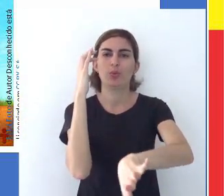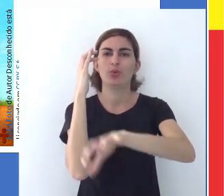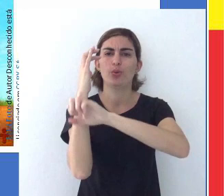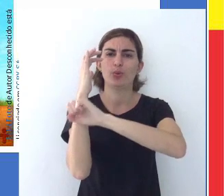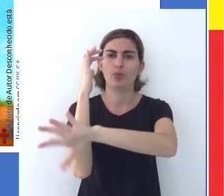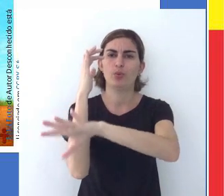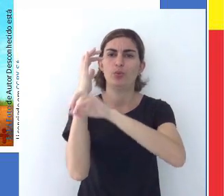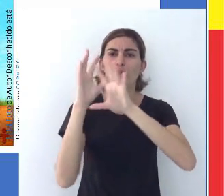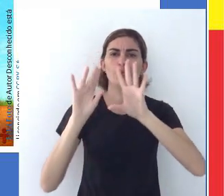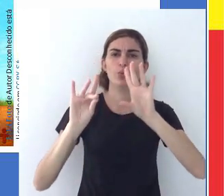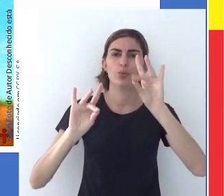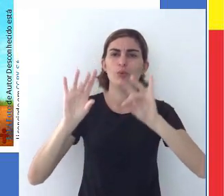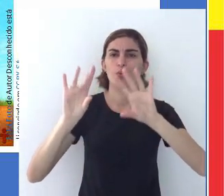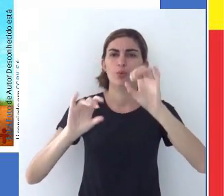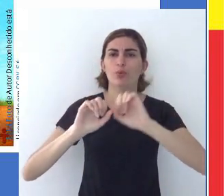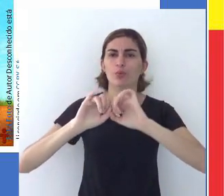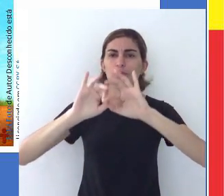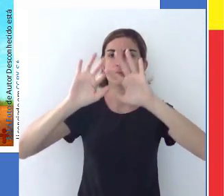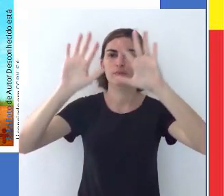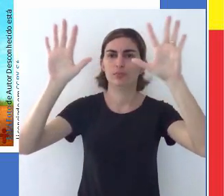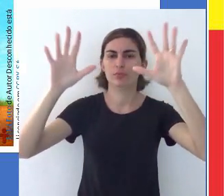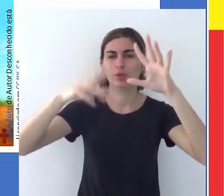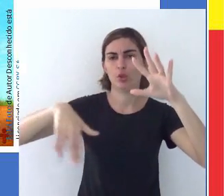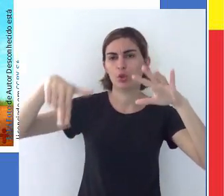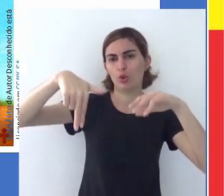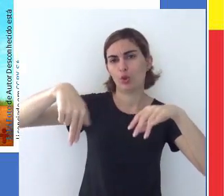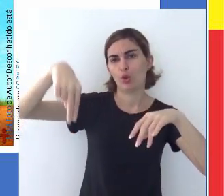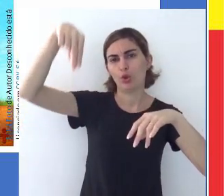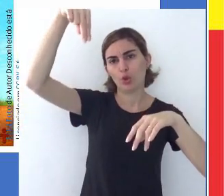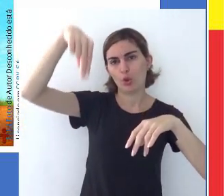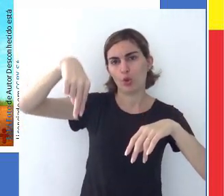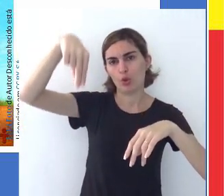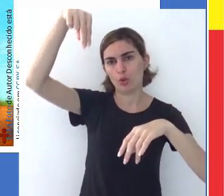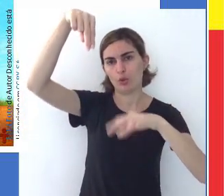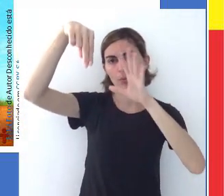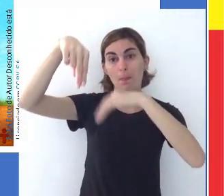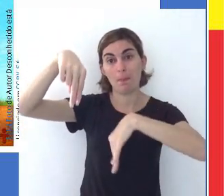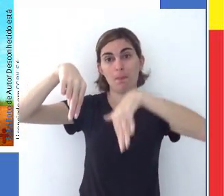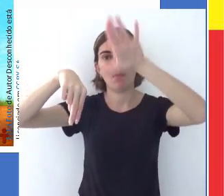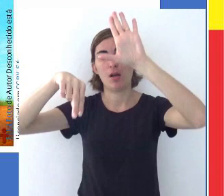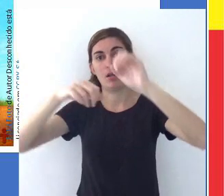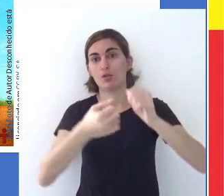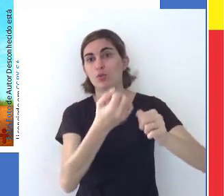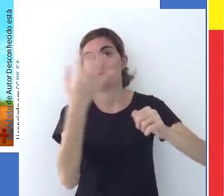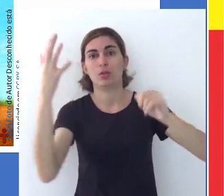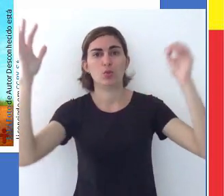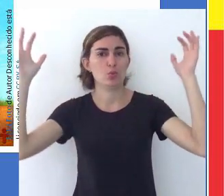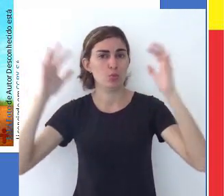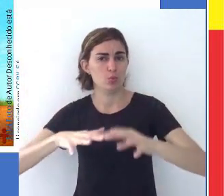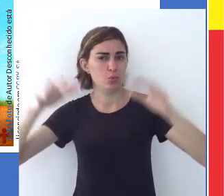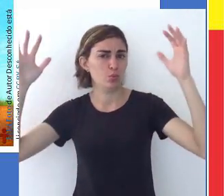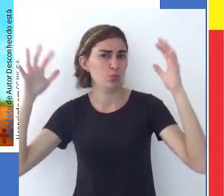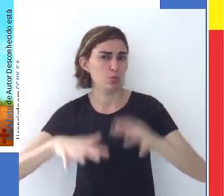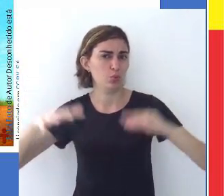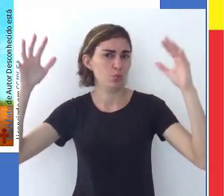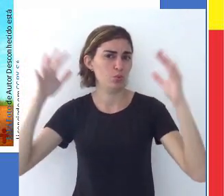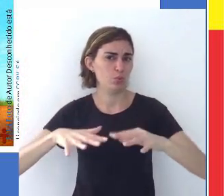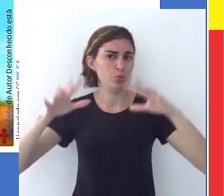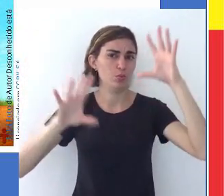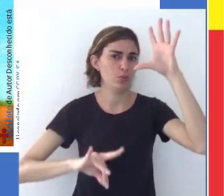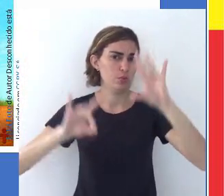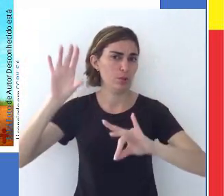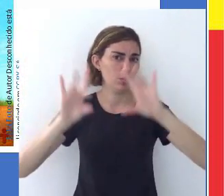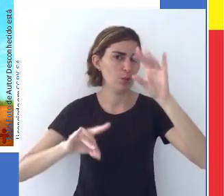jogando água, jogando umidade para cima. Então essa região norte, ela vai ter uma maior quantidade de chuvas, vai ter uma maior